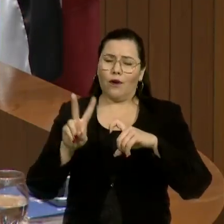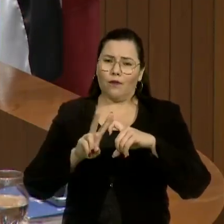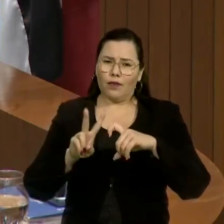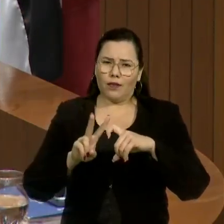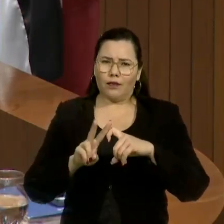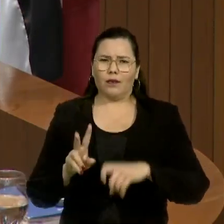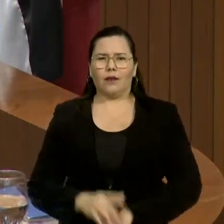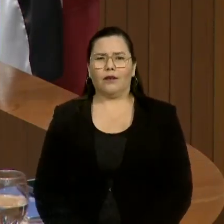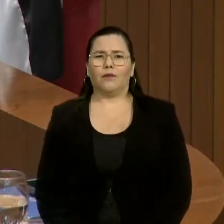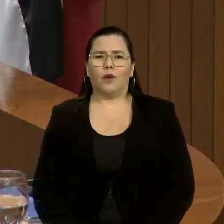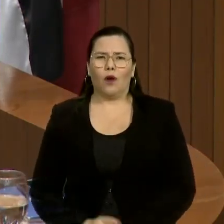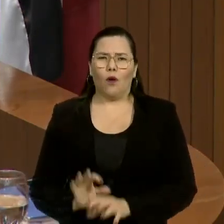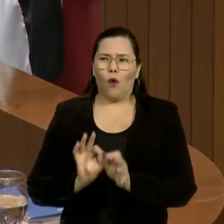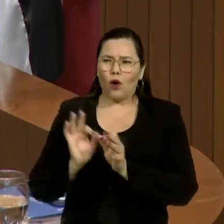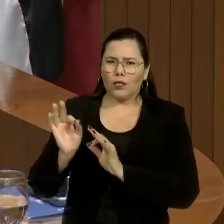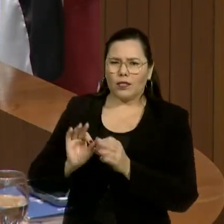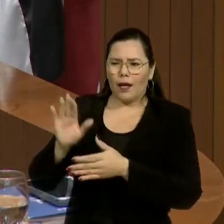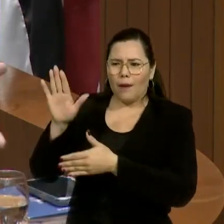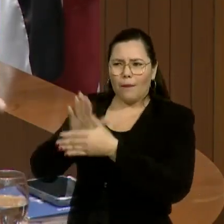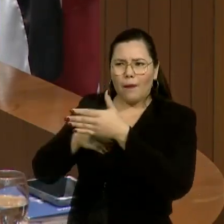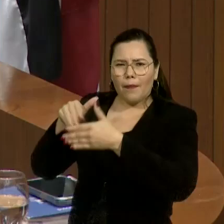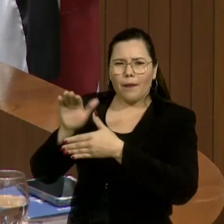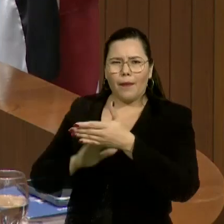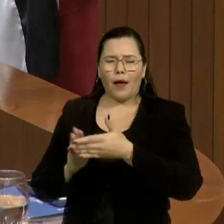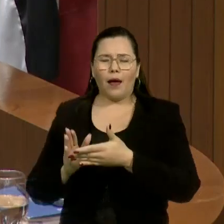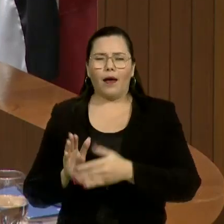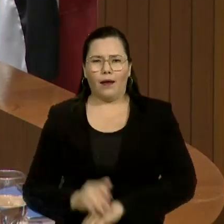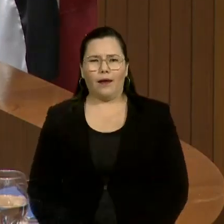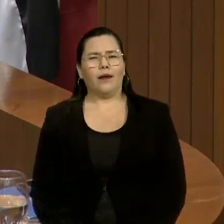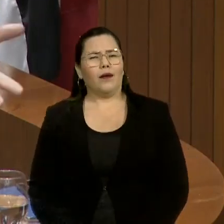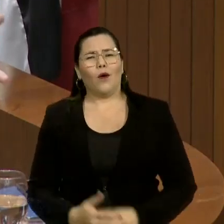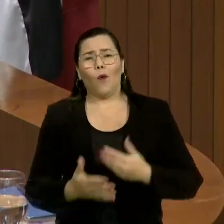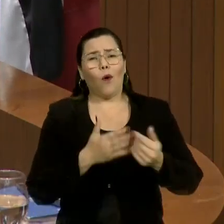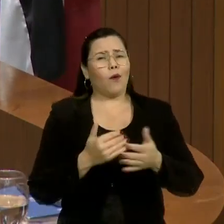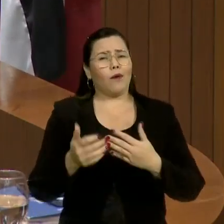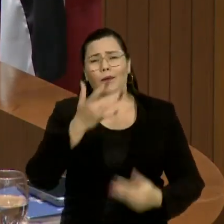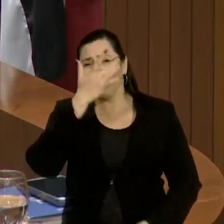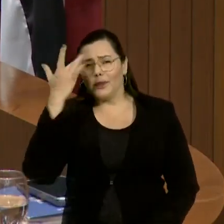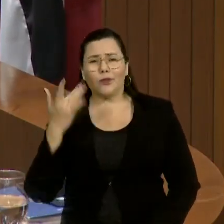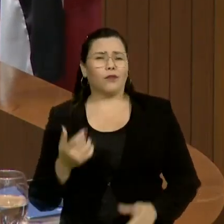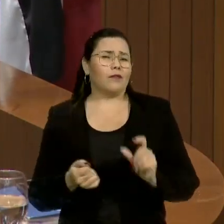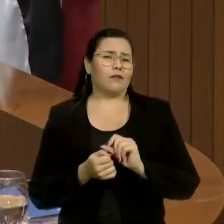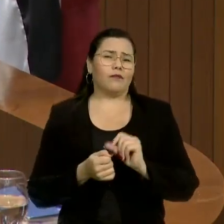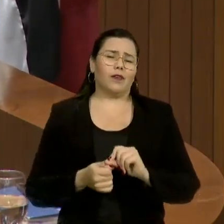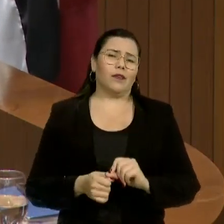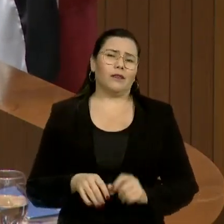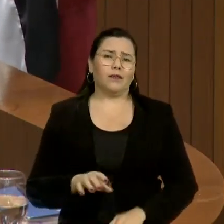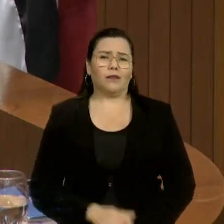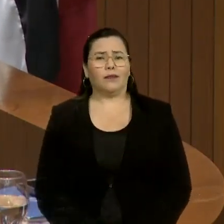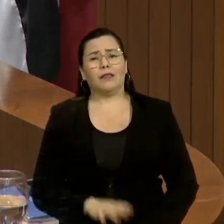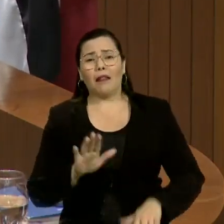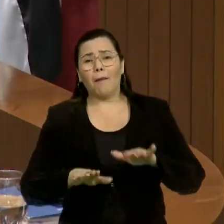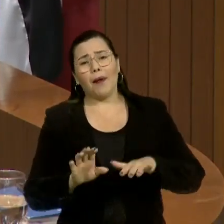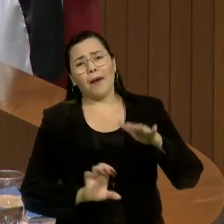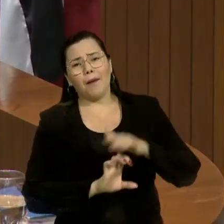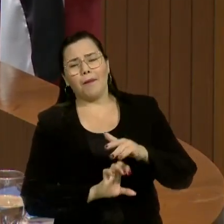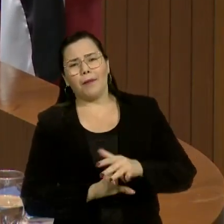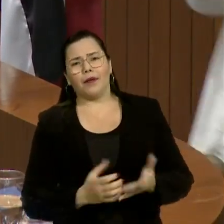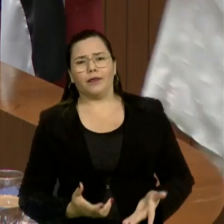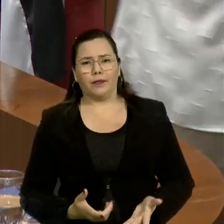entregar bonitinho, isso aí qualquer um faz, depende da construtora, é só contratar uma construtora com mínimo de